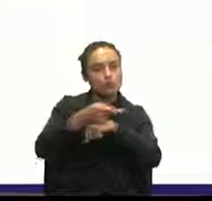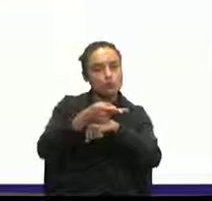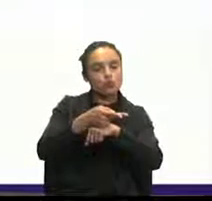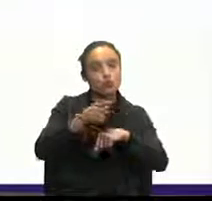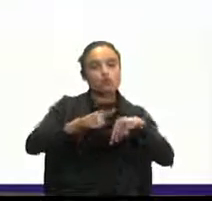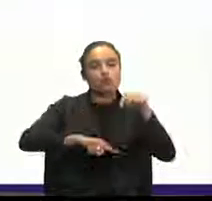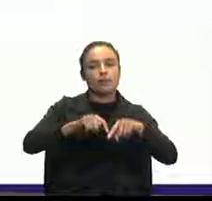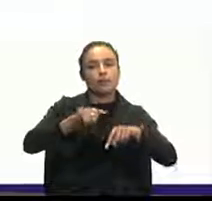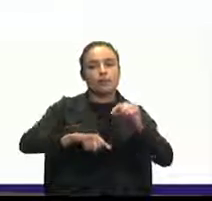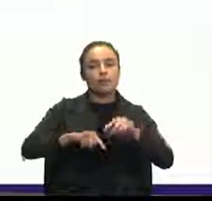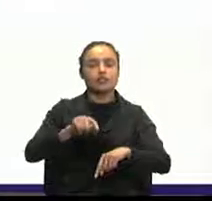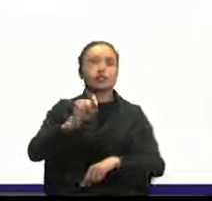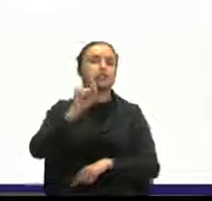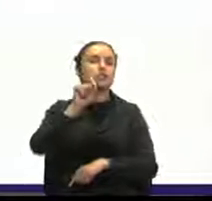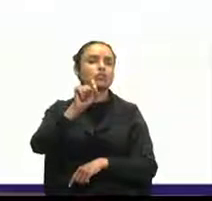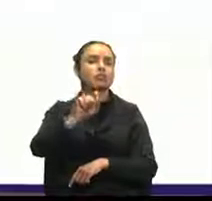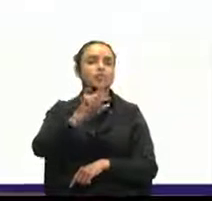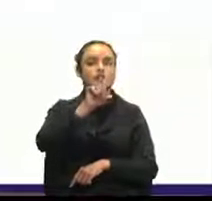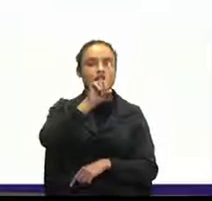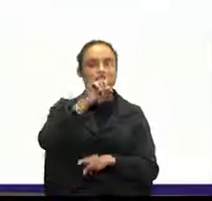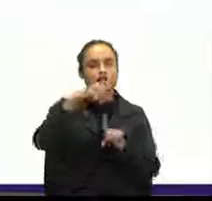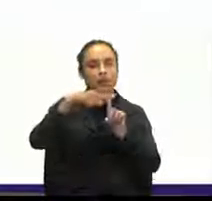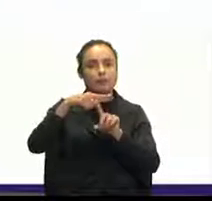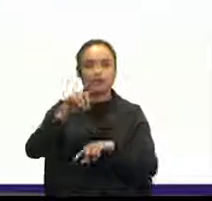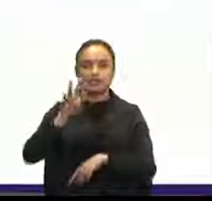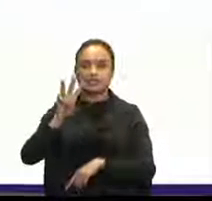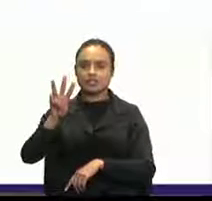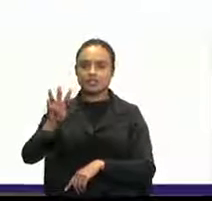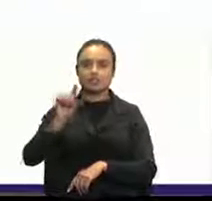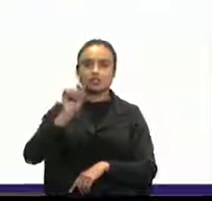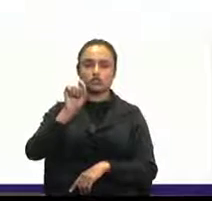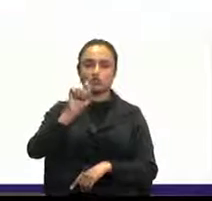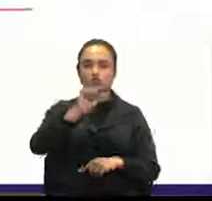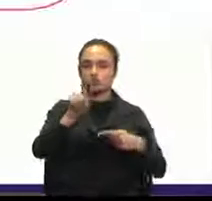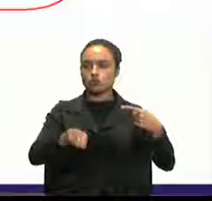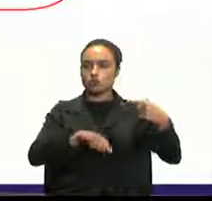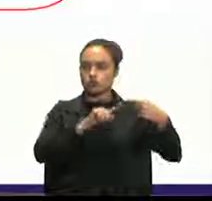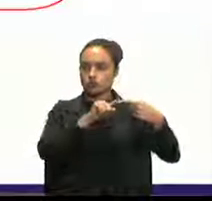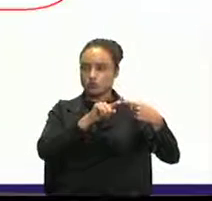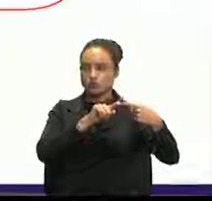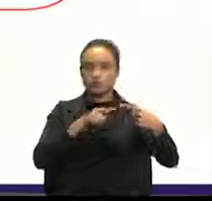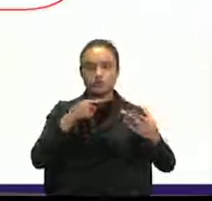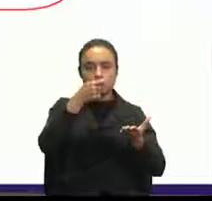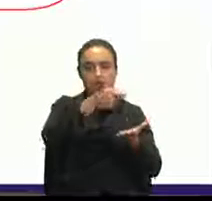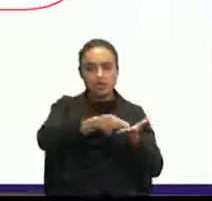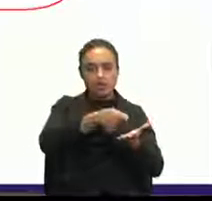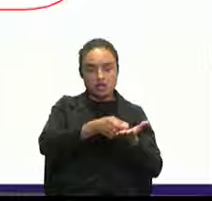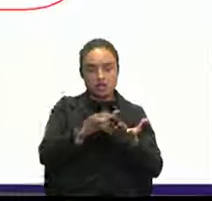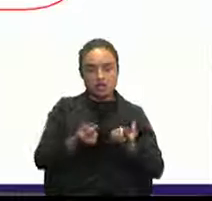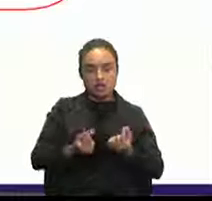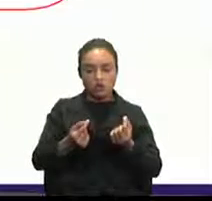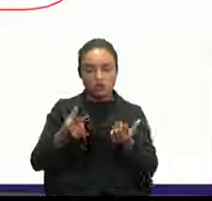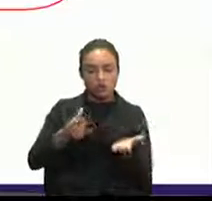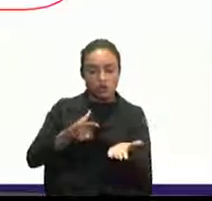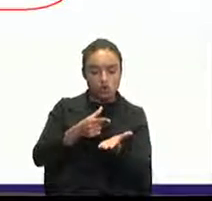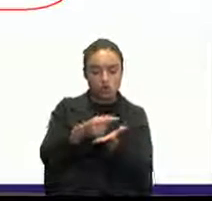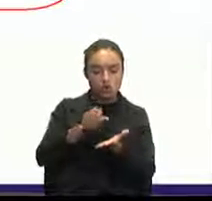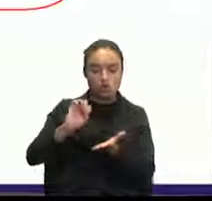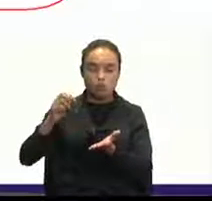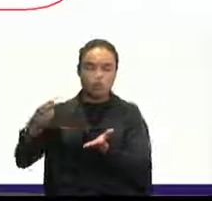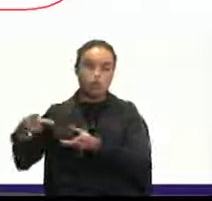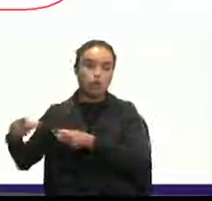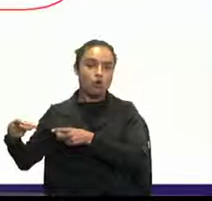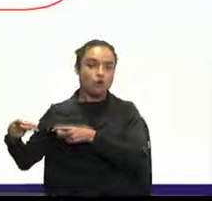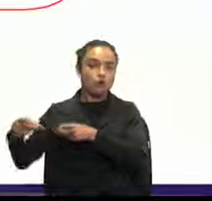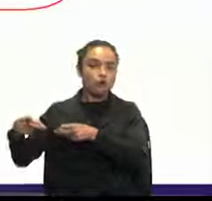significa que se dê mais três aqui significa qualidade são financeira de uma compra ou venda ocorre